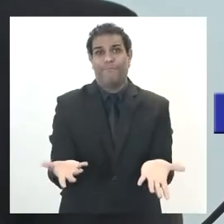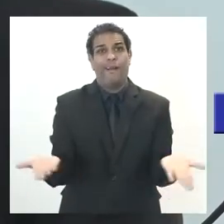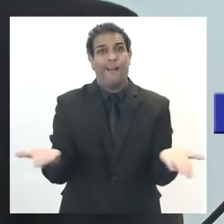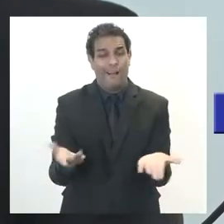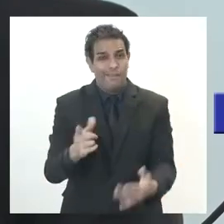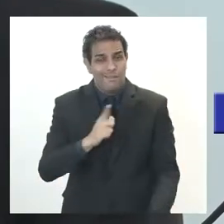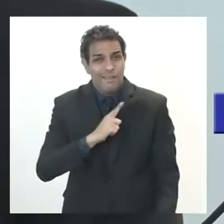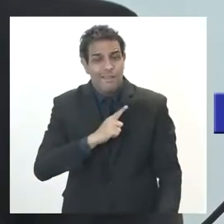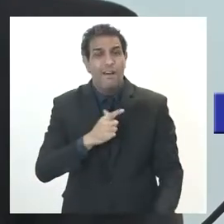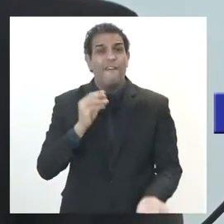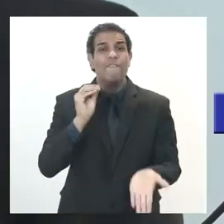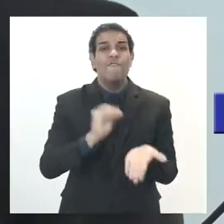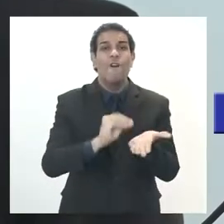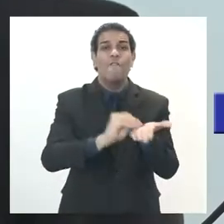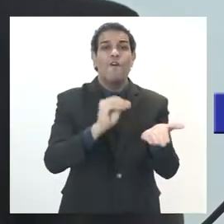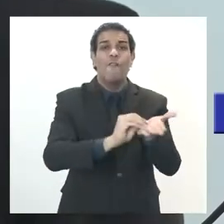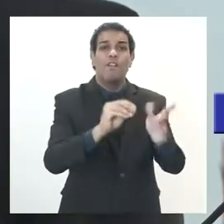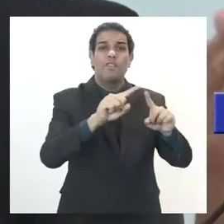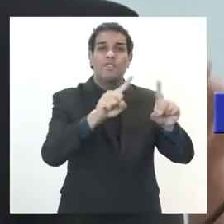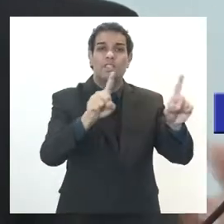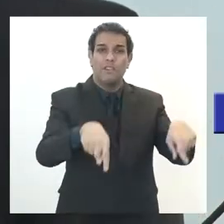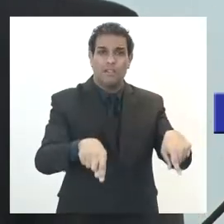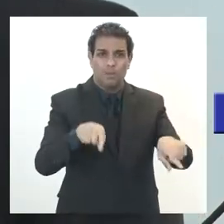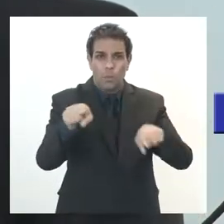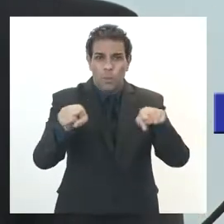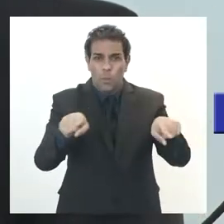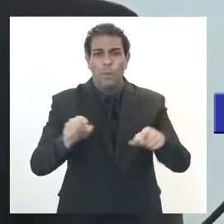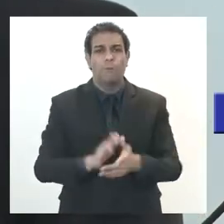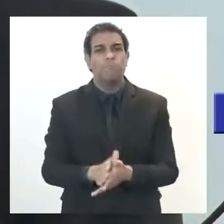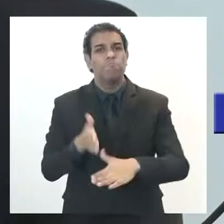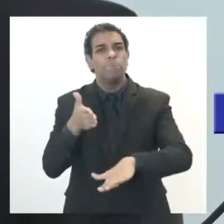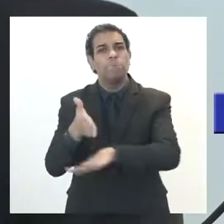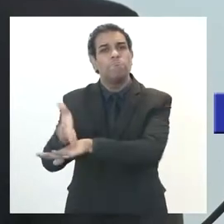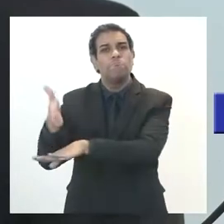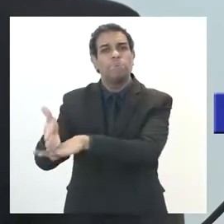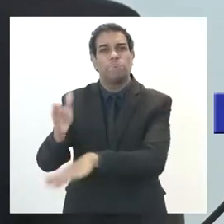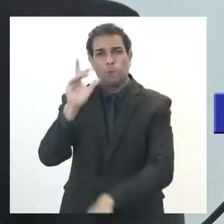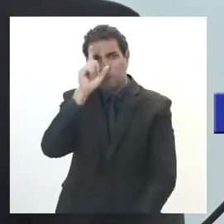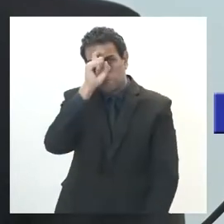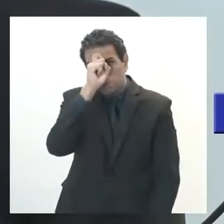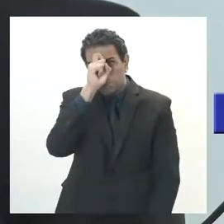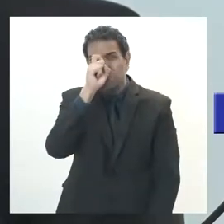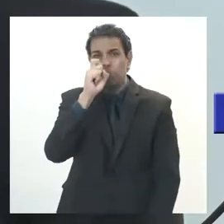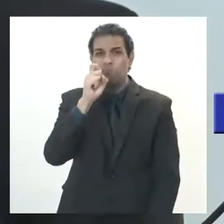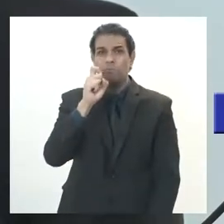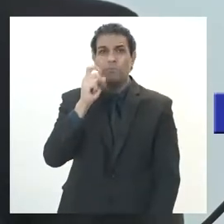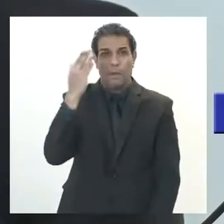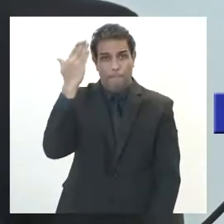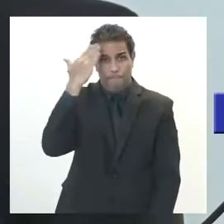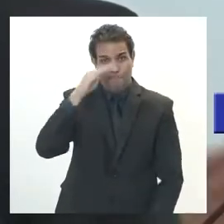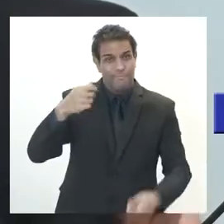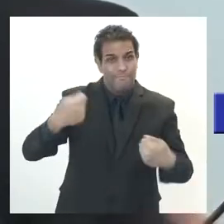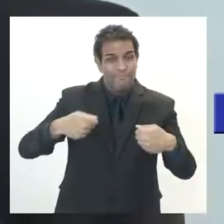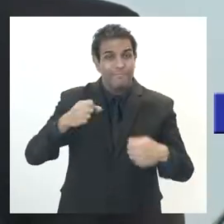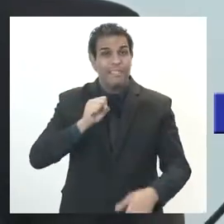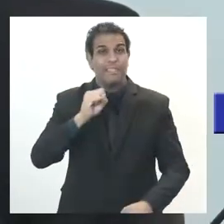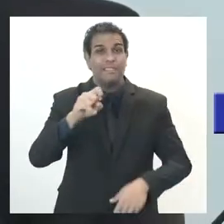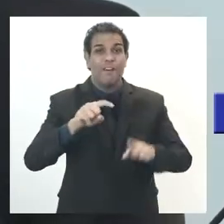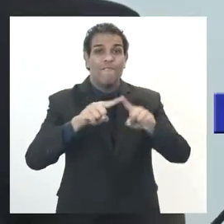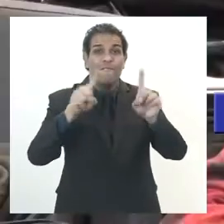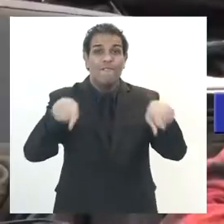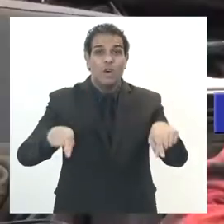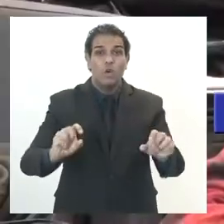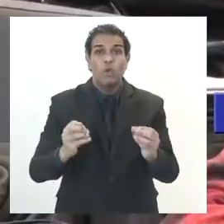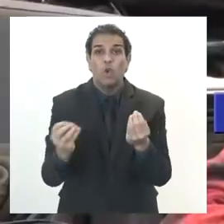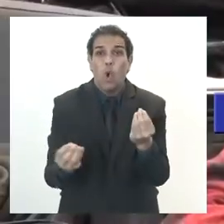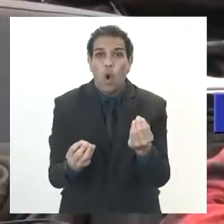existe a falta de servidores não é todo mundo que vai a um hospital que quer ser atendido para você entender que se não tiver servidor